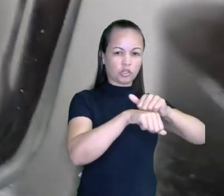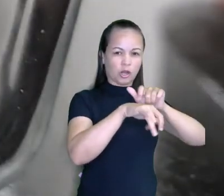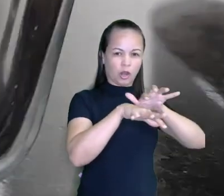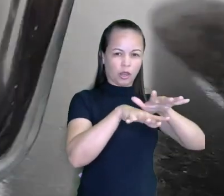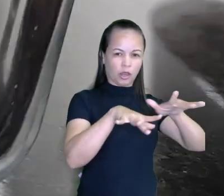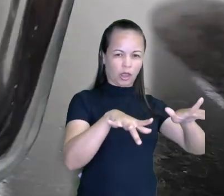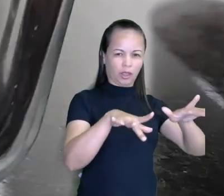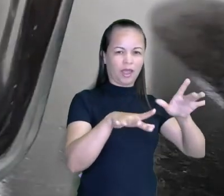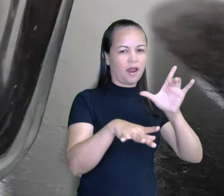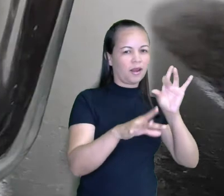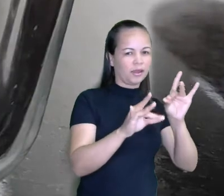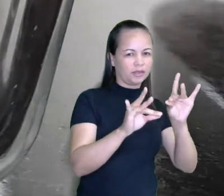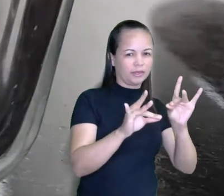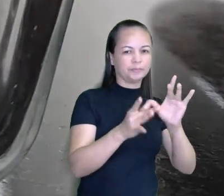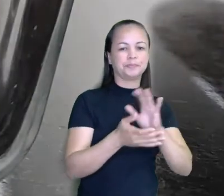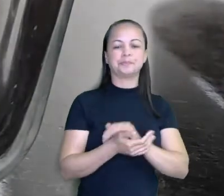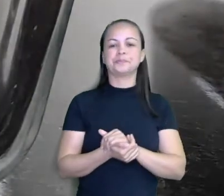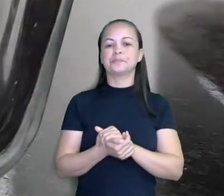líquida.